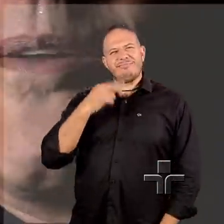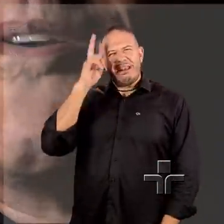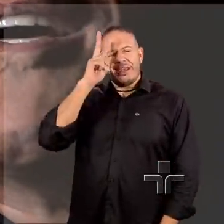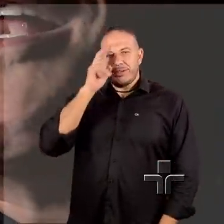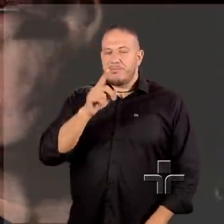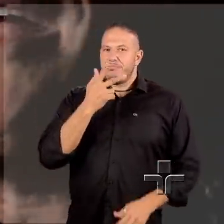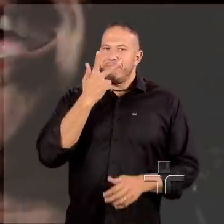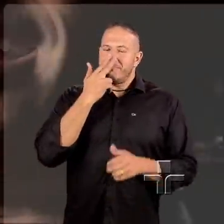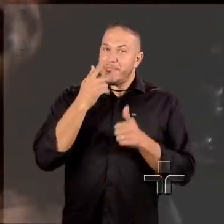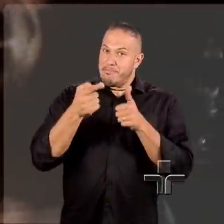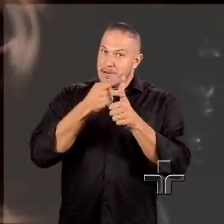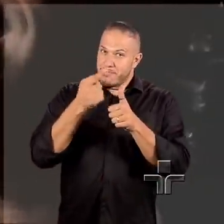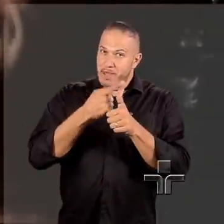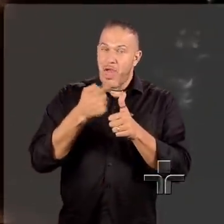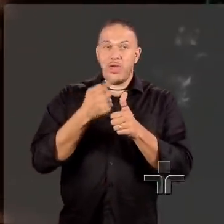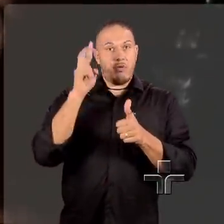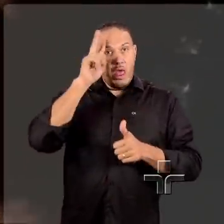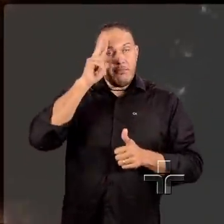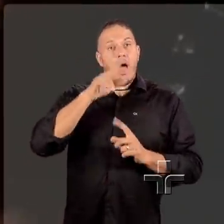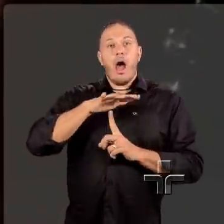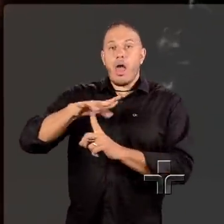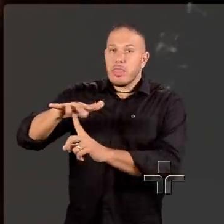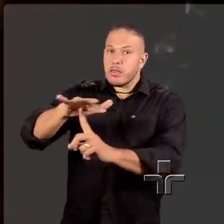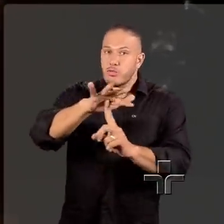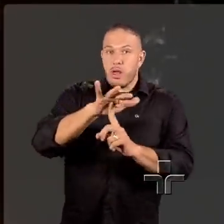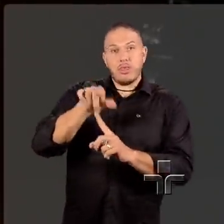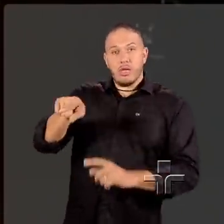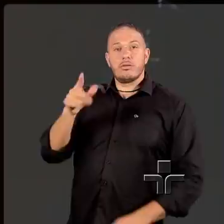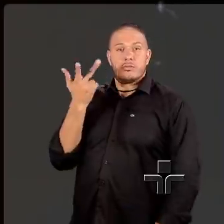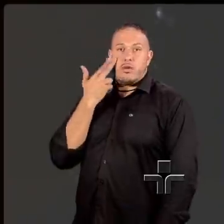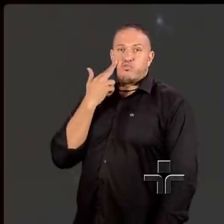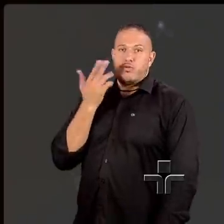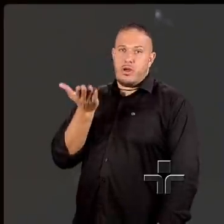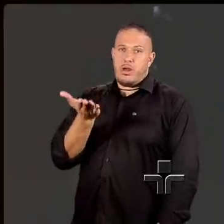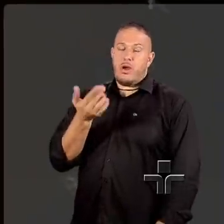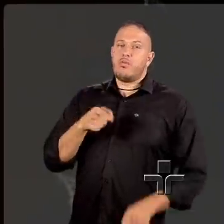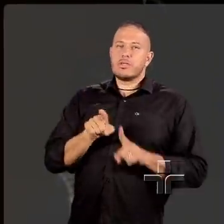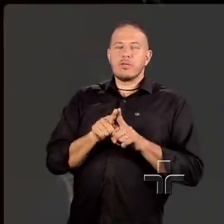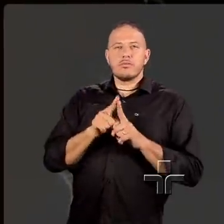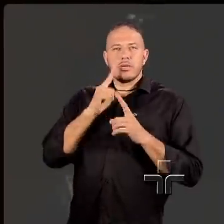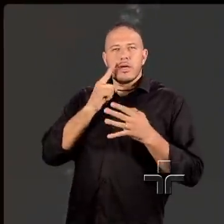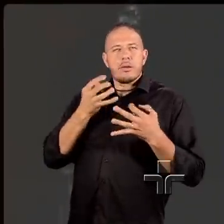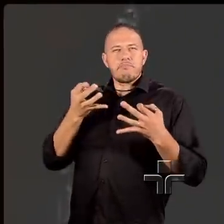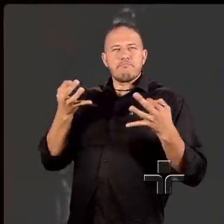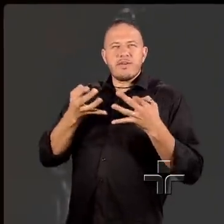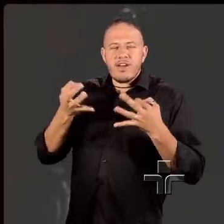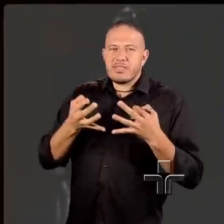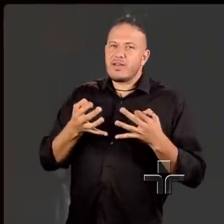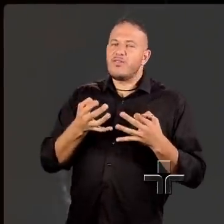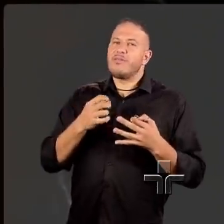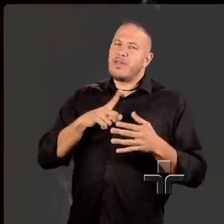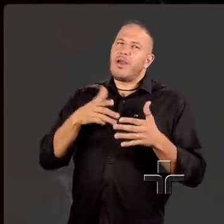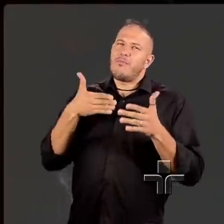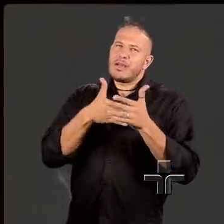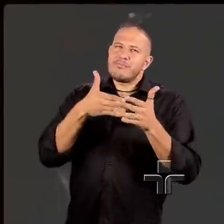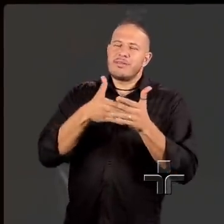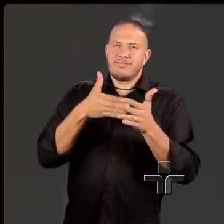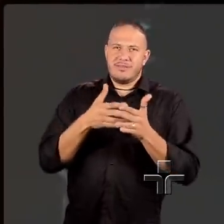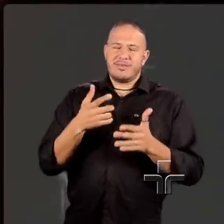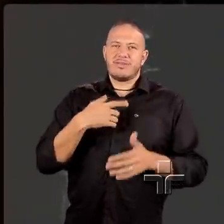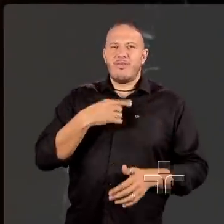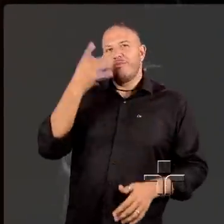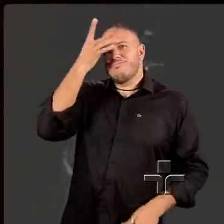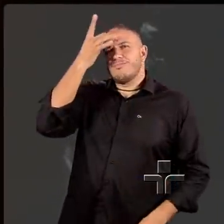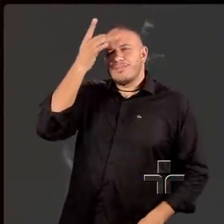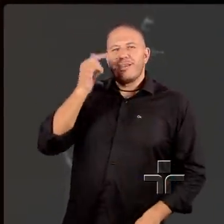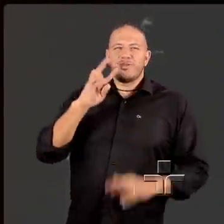primeiro, lembrar que a natureza é um modelo natural. Portanto, a perfeição é uma limitação, é um conceito humano. A natureza